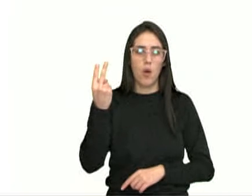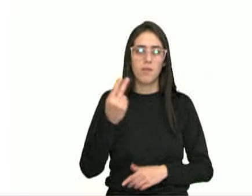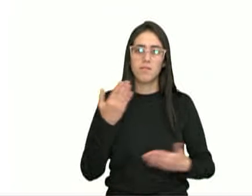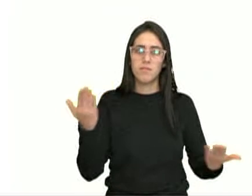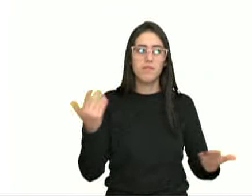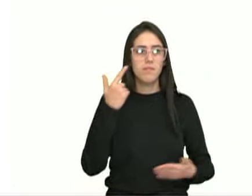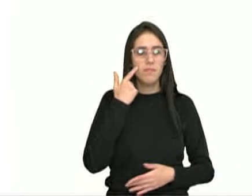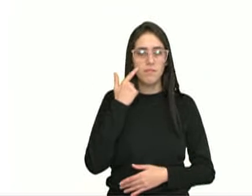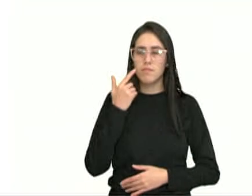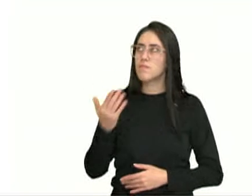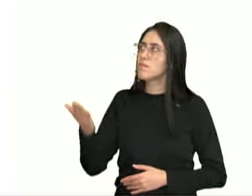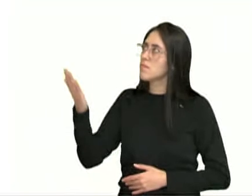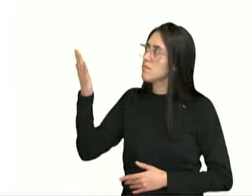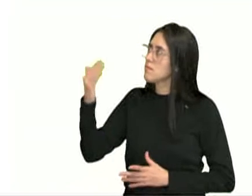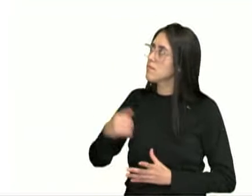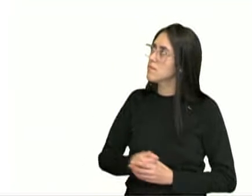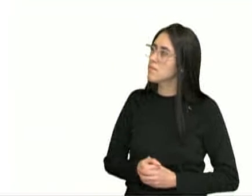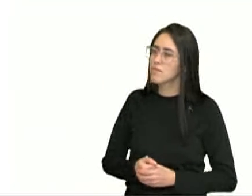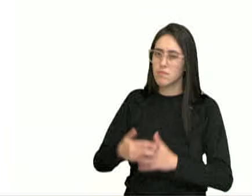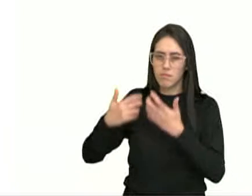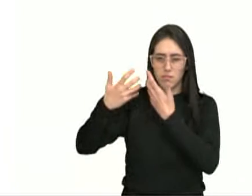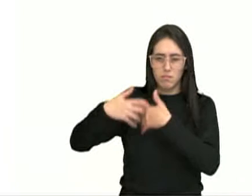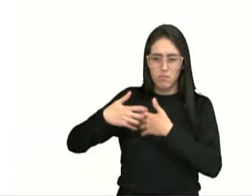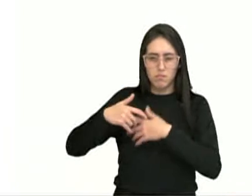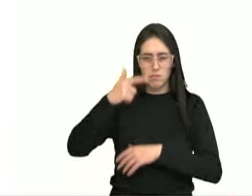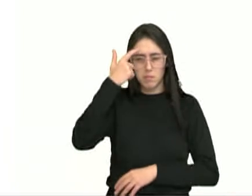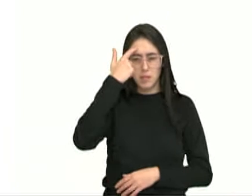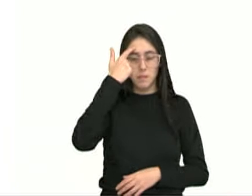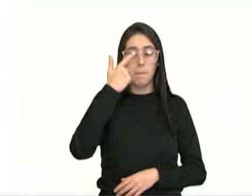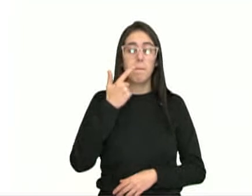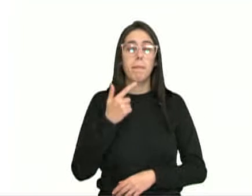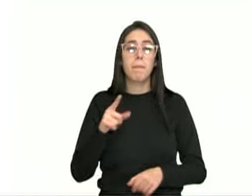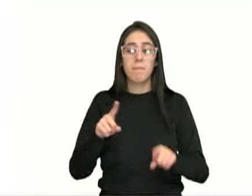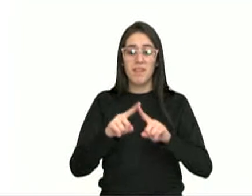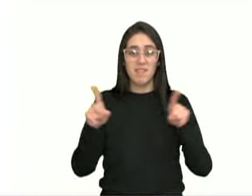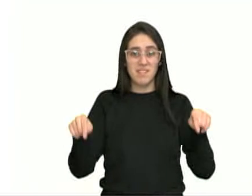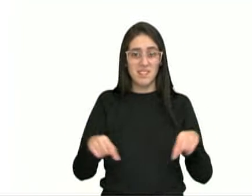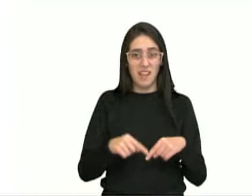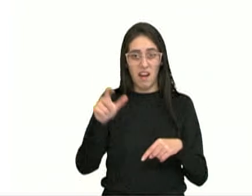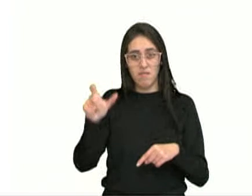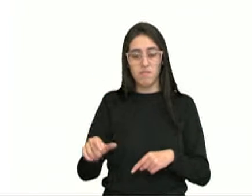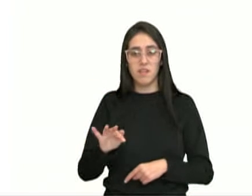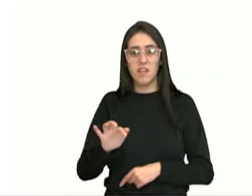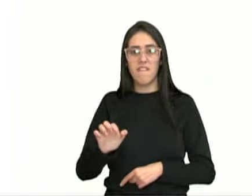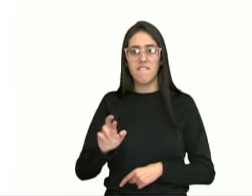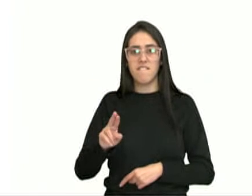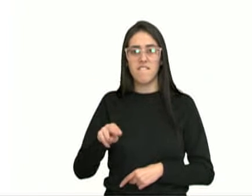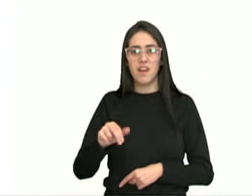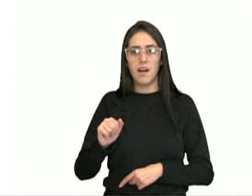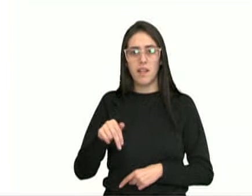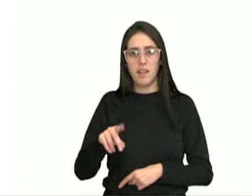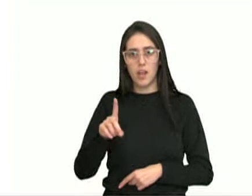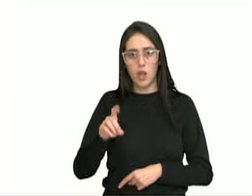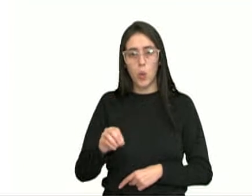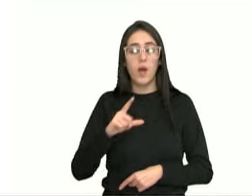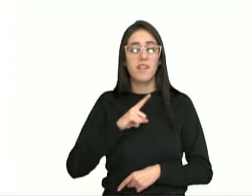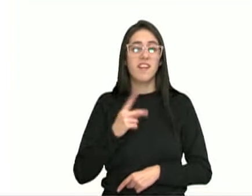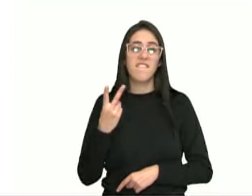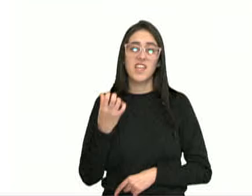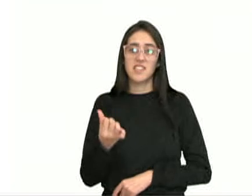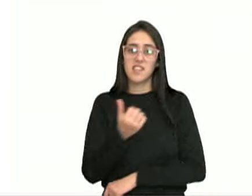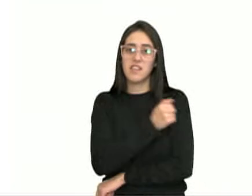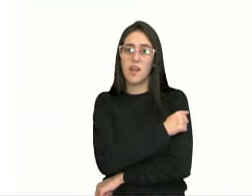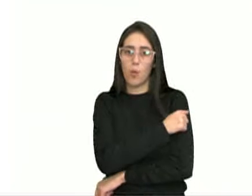essa seguinte situação, vamos refletir. Na sala de Fernando, há 26 alunos no total. Da